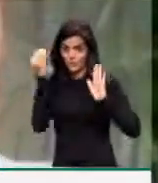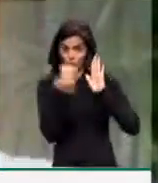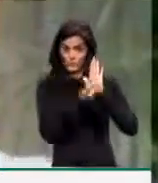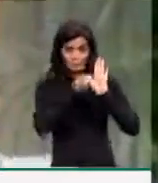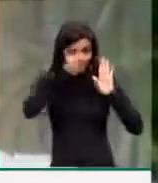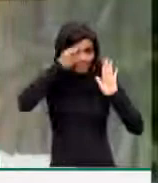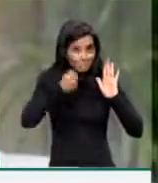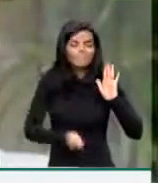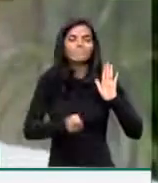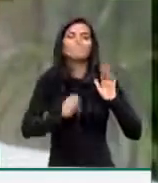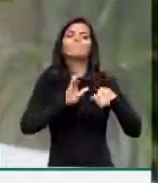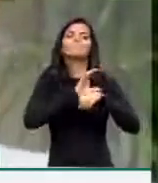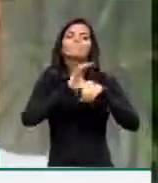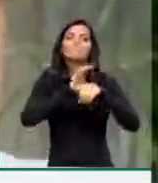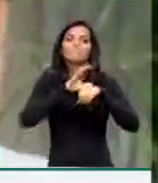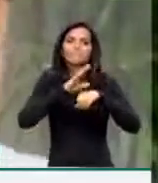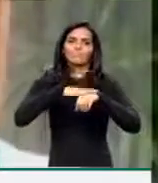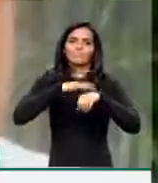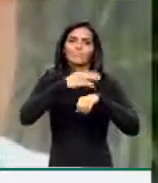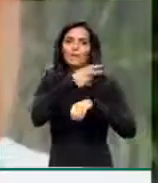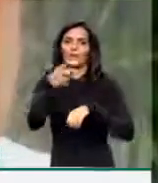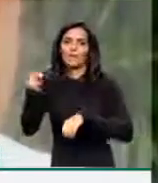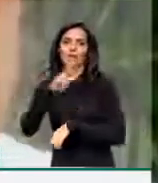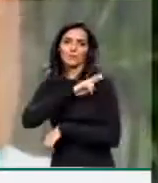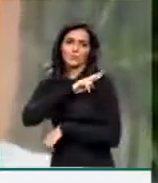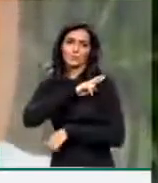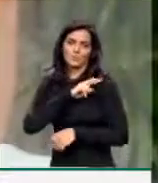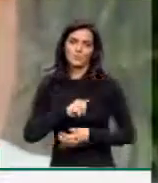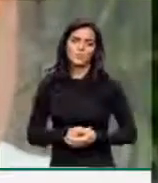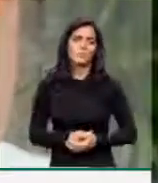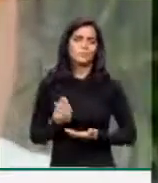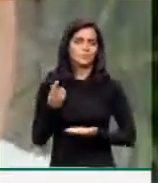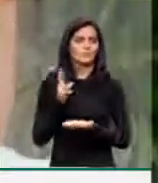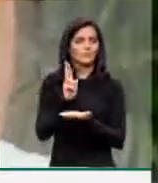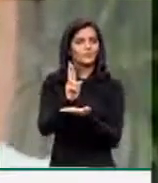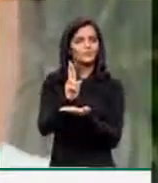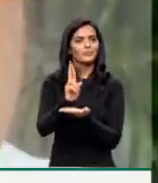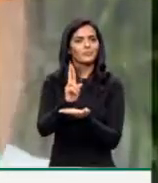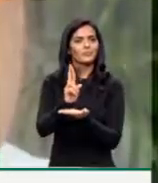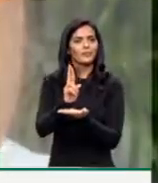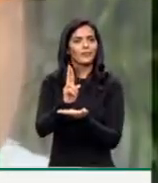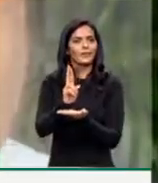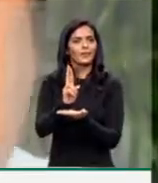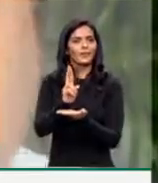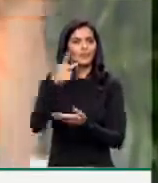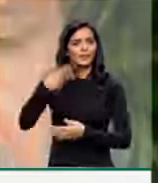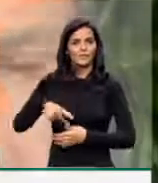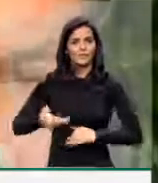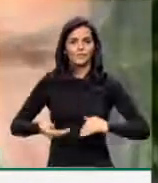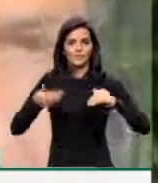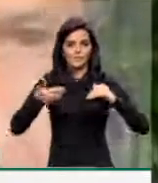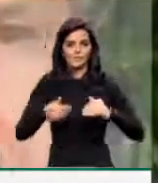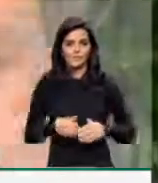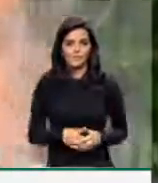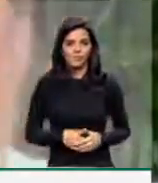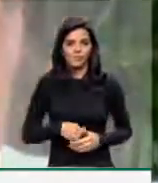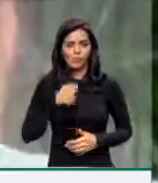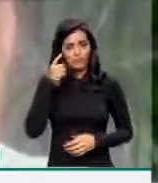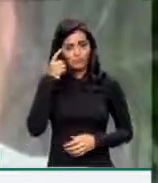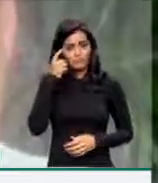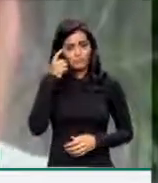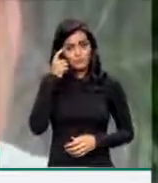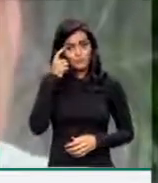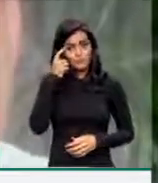o constitucional que lhe é cometido na representação do Parlamento Brasileiro, em especial da Câmara